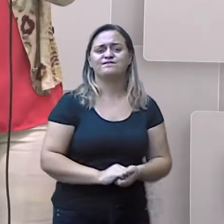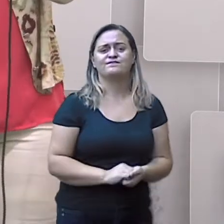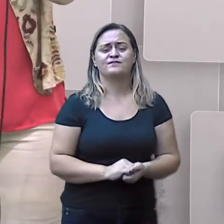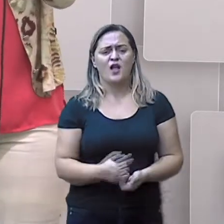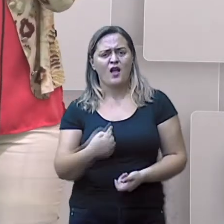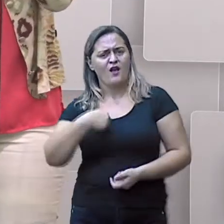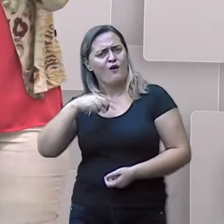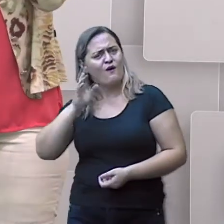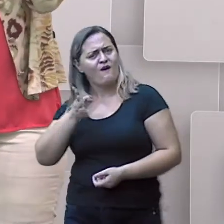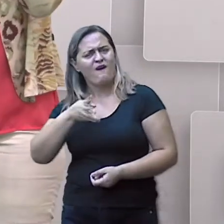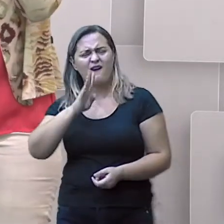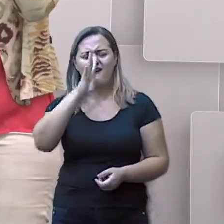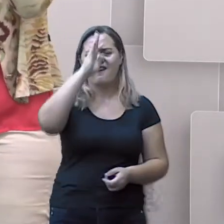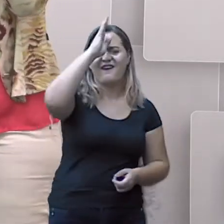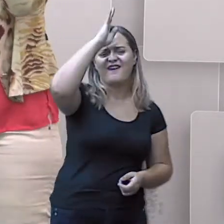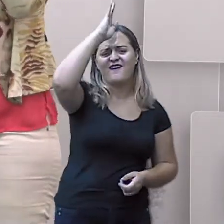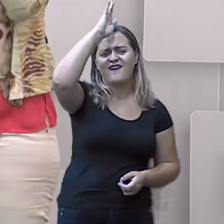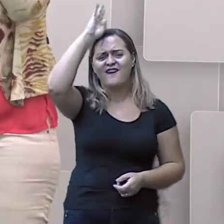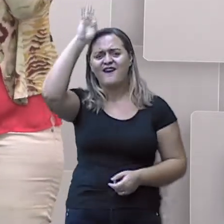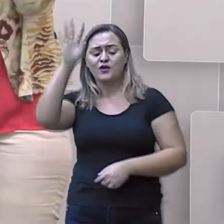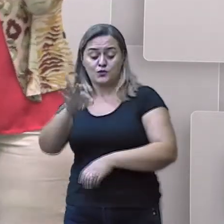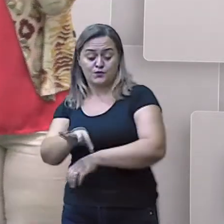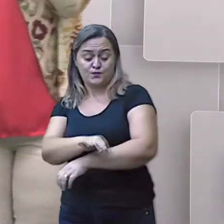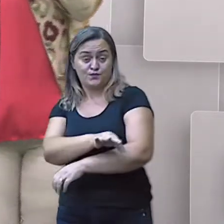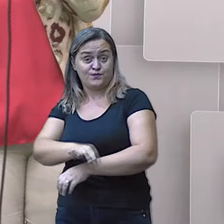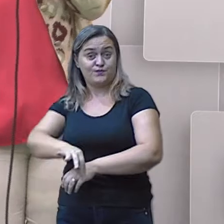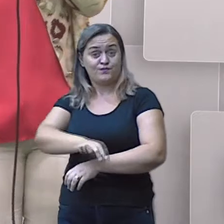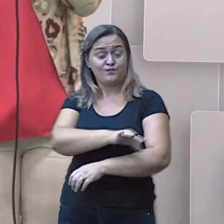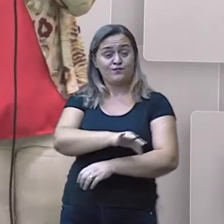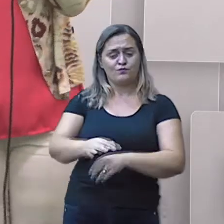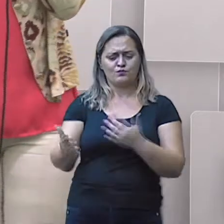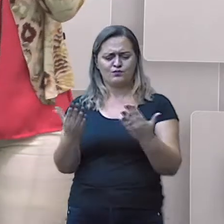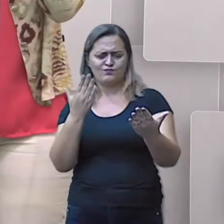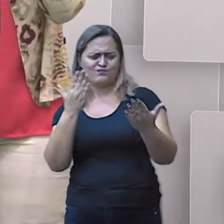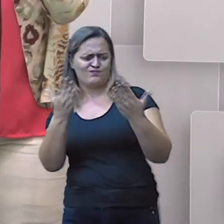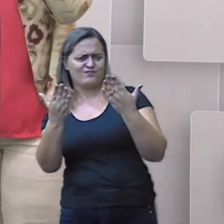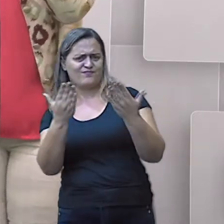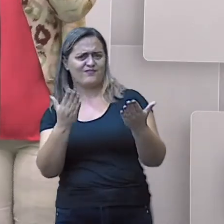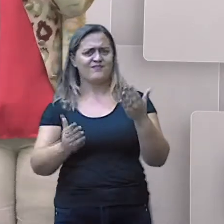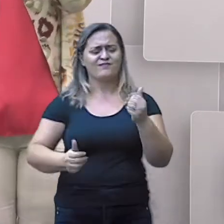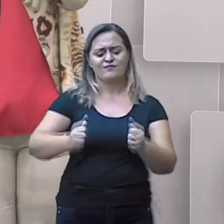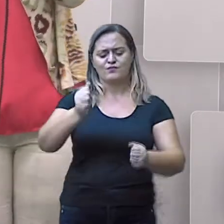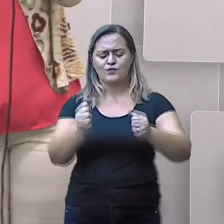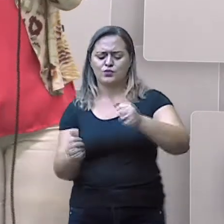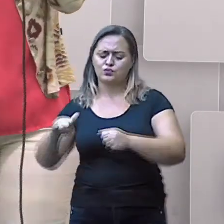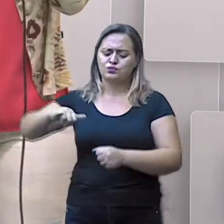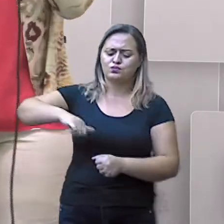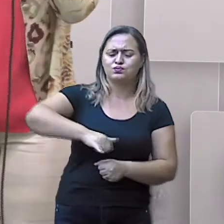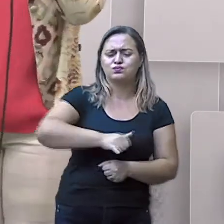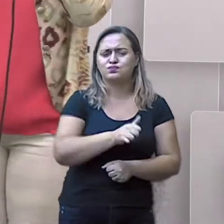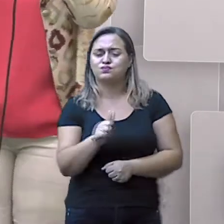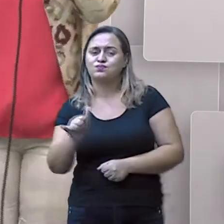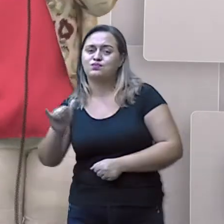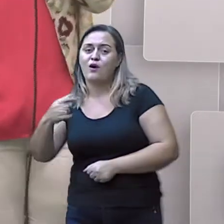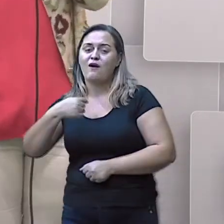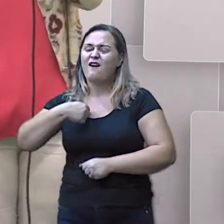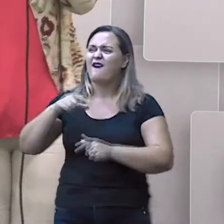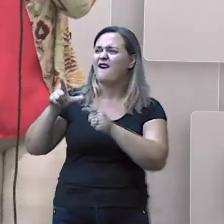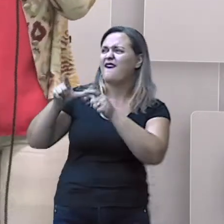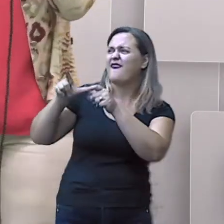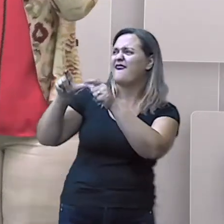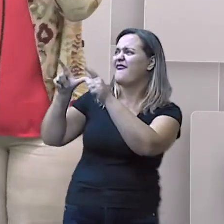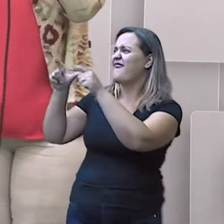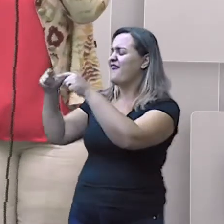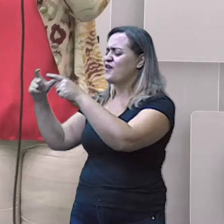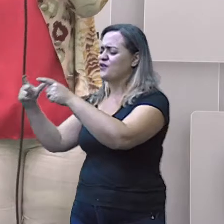Fui bombeiro, arquiteto, psicólogo e piloto. Viajei